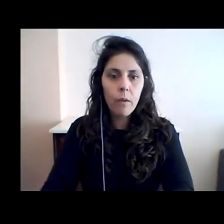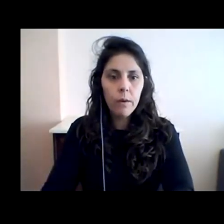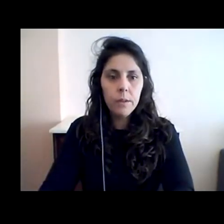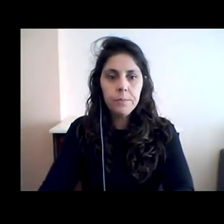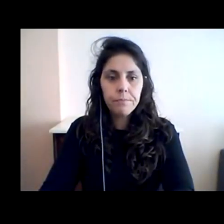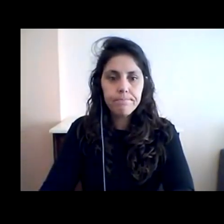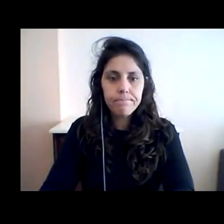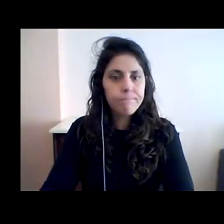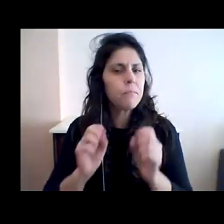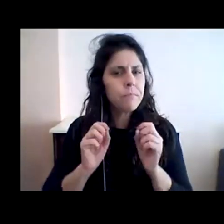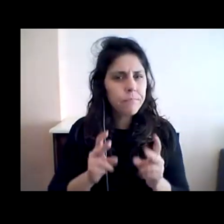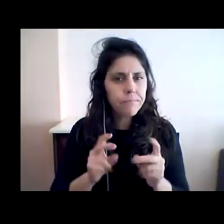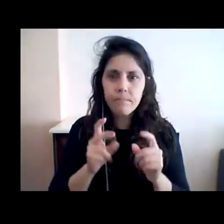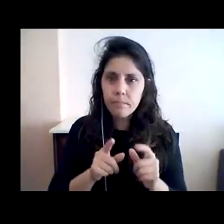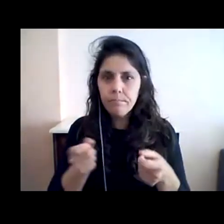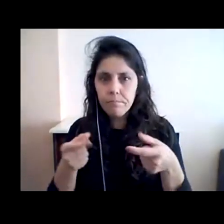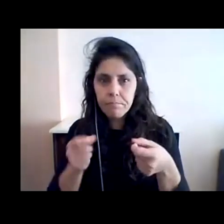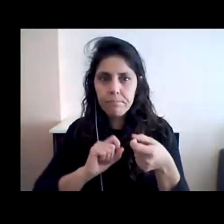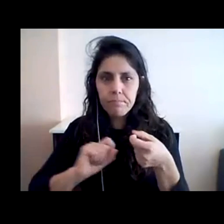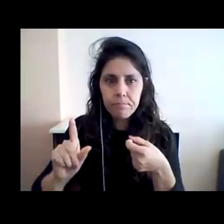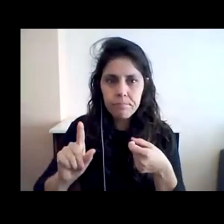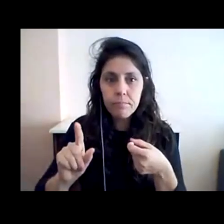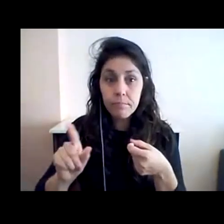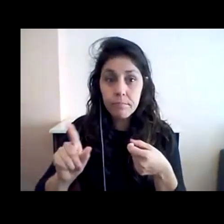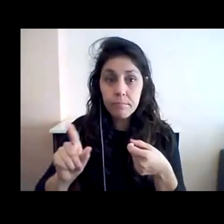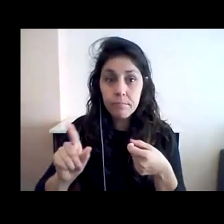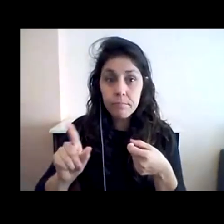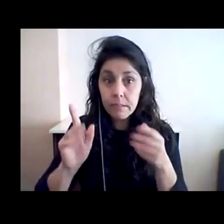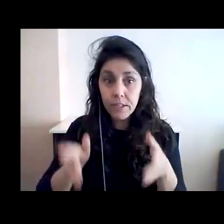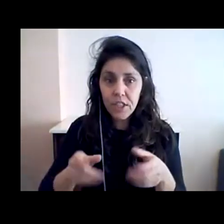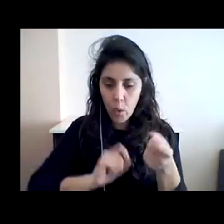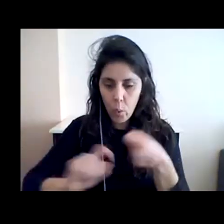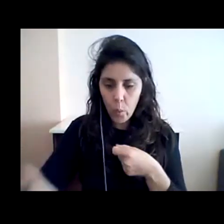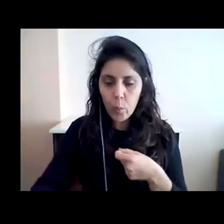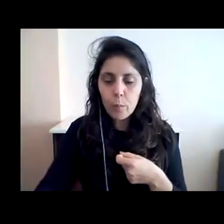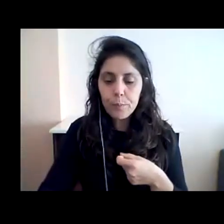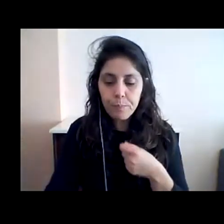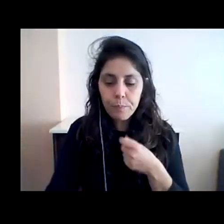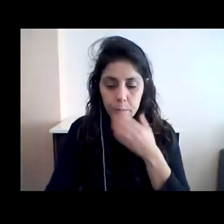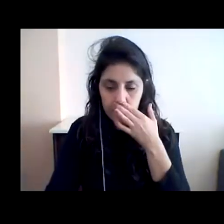ok. Ok. Pronto, eu já lhe enviei, então.